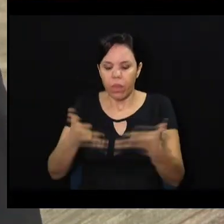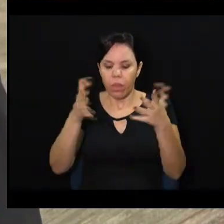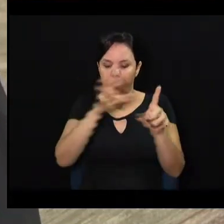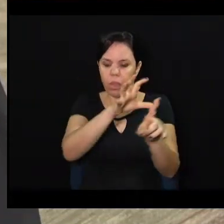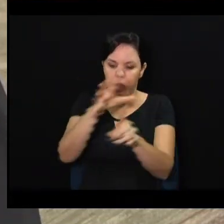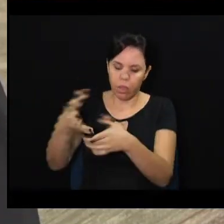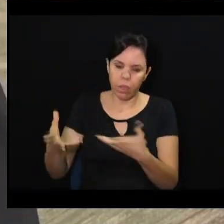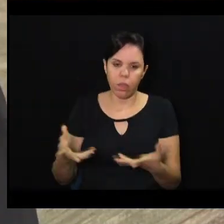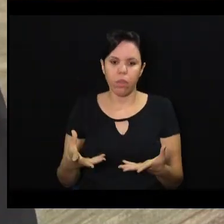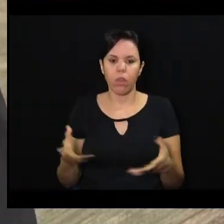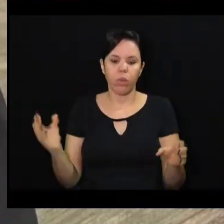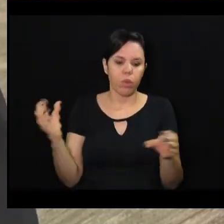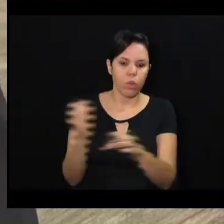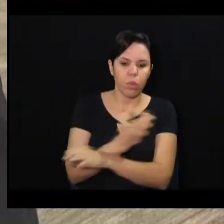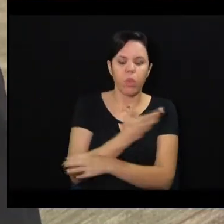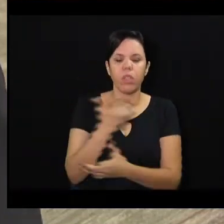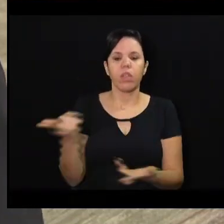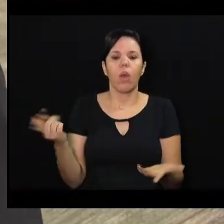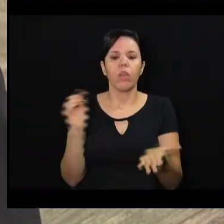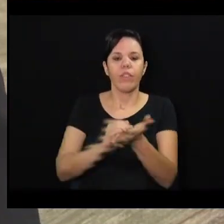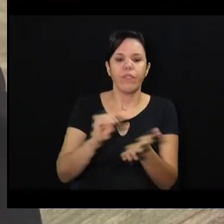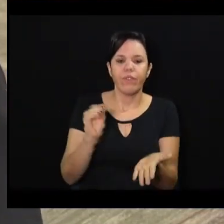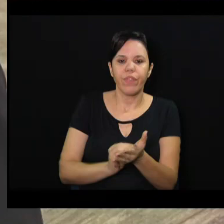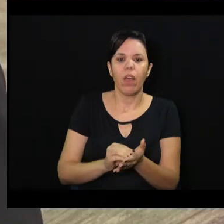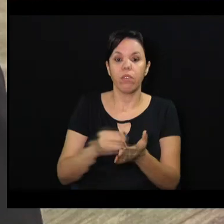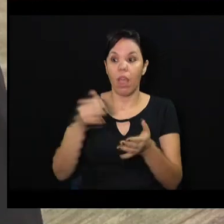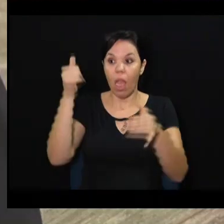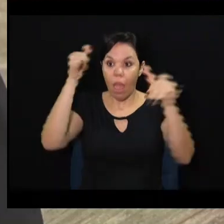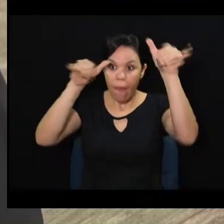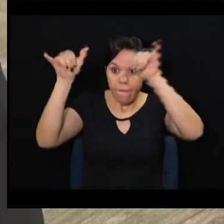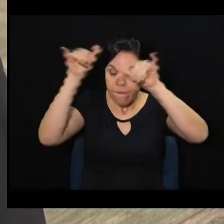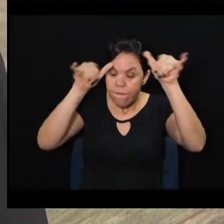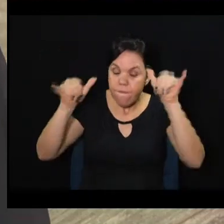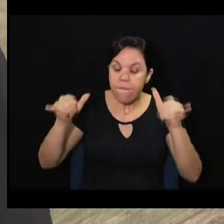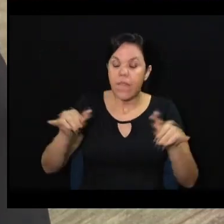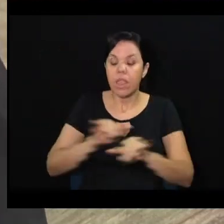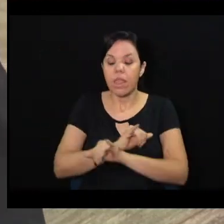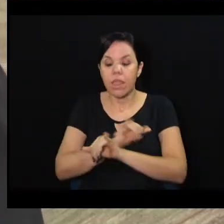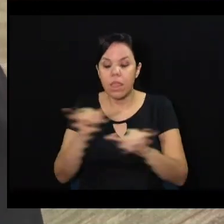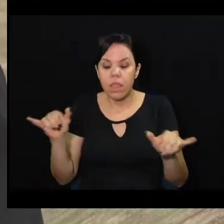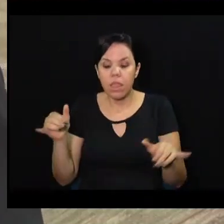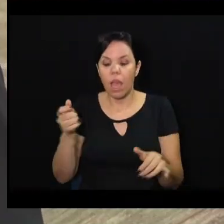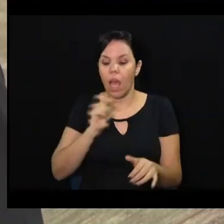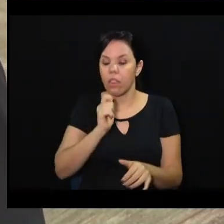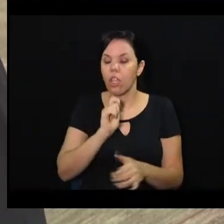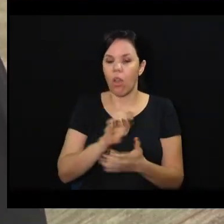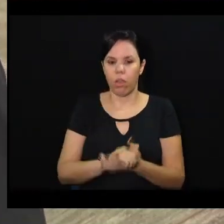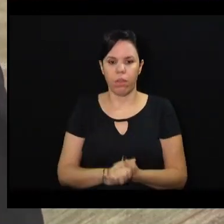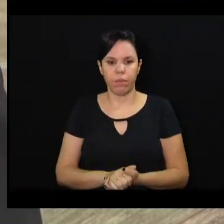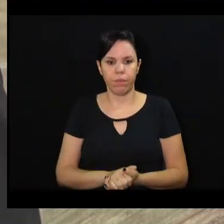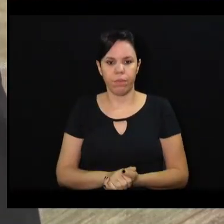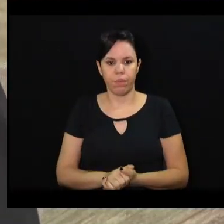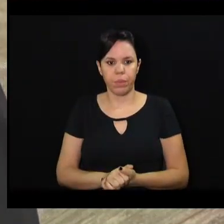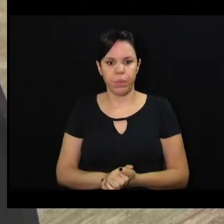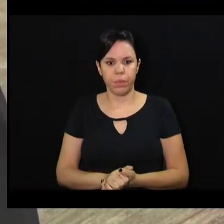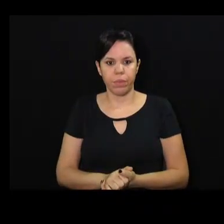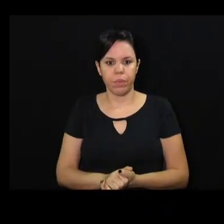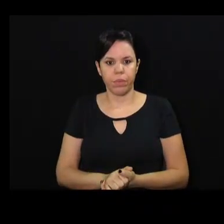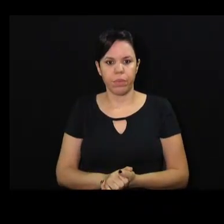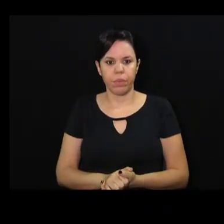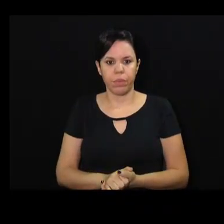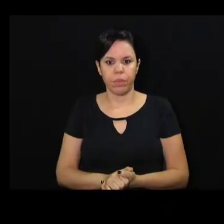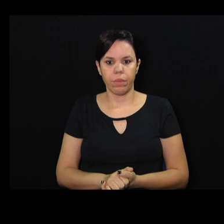essa carência, que é a prevenção constante para as crianças, para o público adolescente e também para os